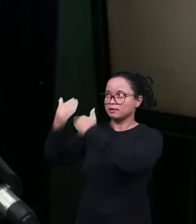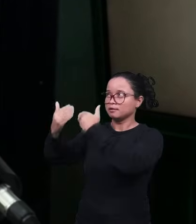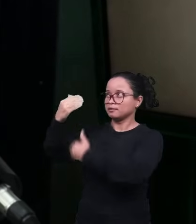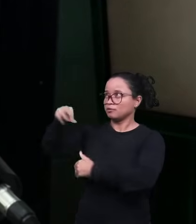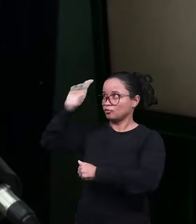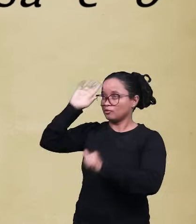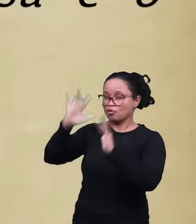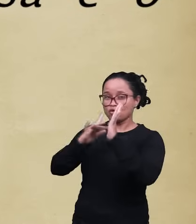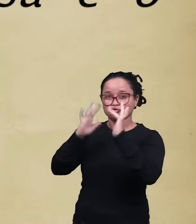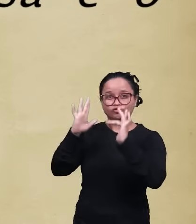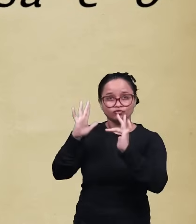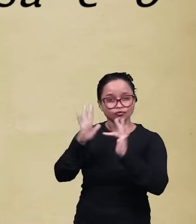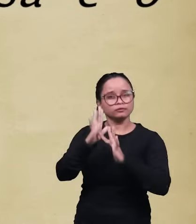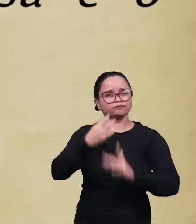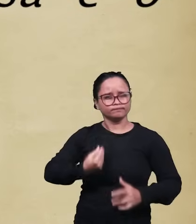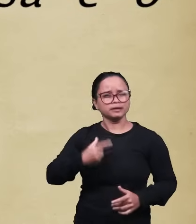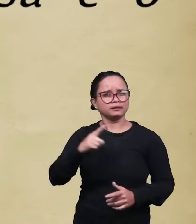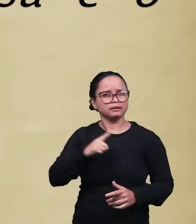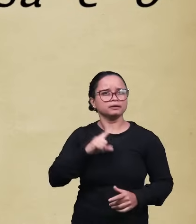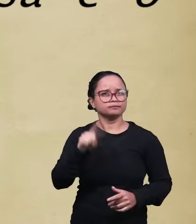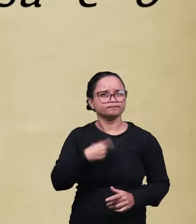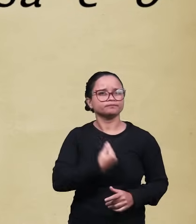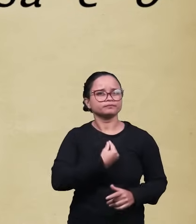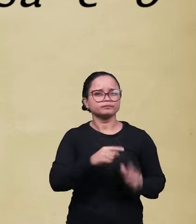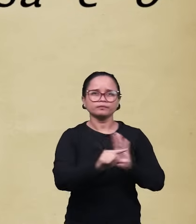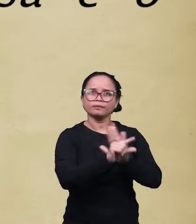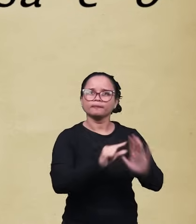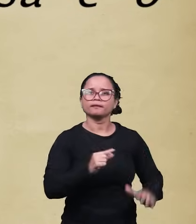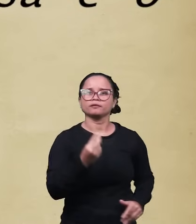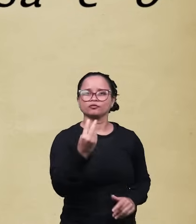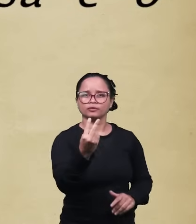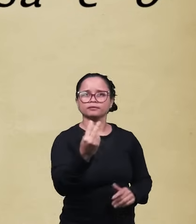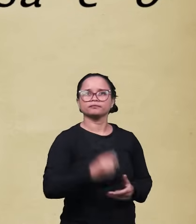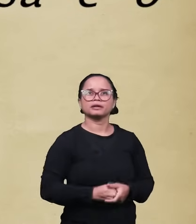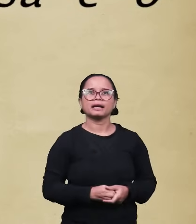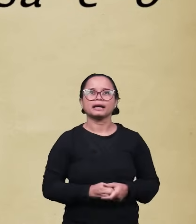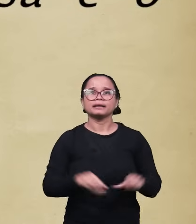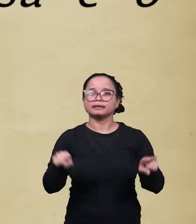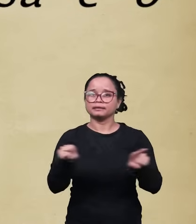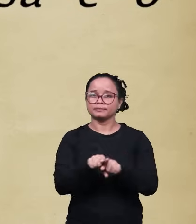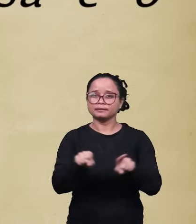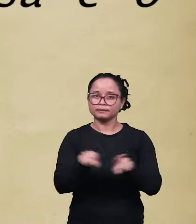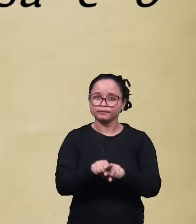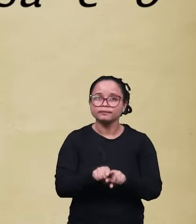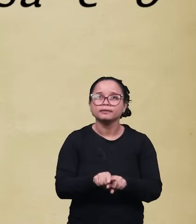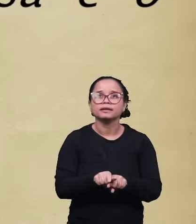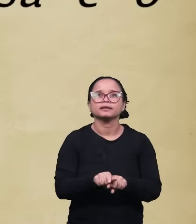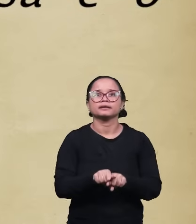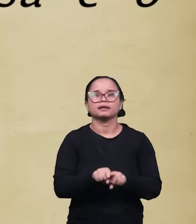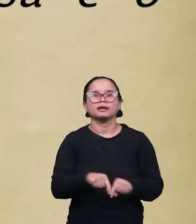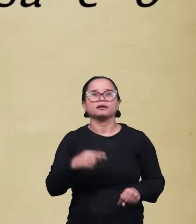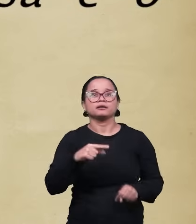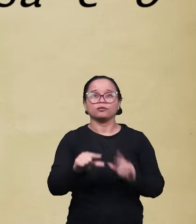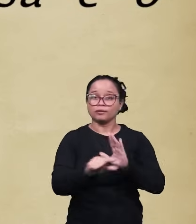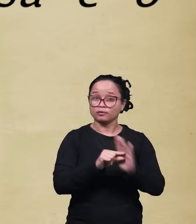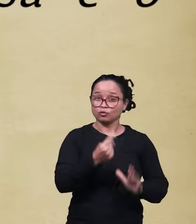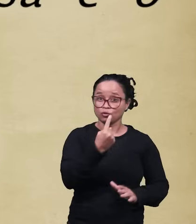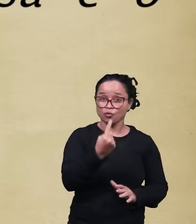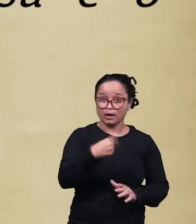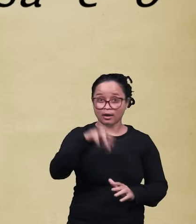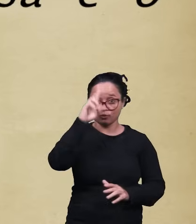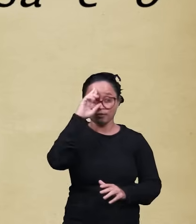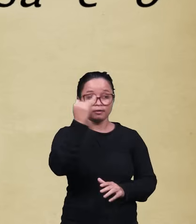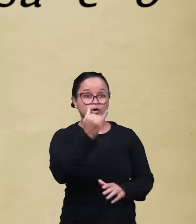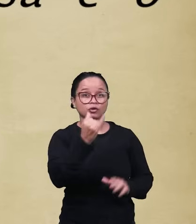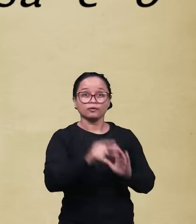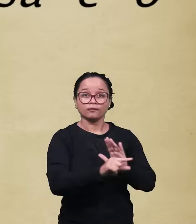Senhor Jesus. Quando nós vamos para o versículo 2, entra ali a segunda parte do diálogo. O versículo 1 é o Senhor falando.